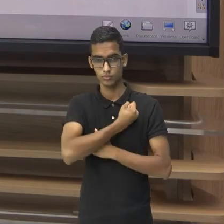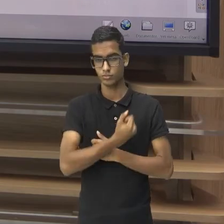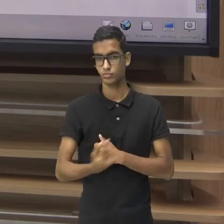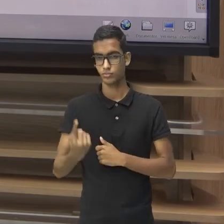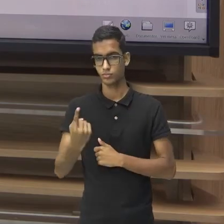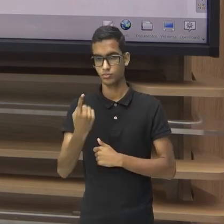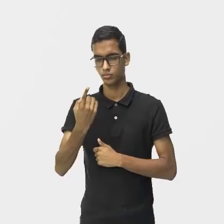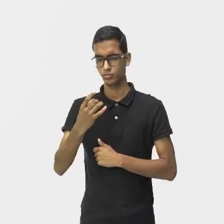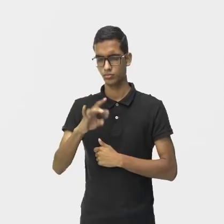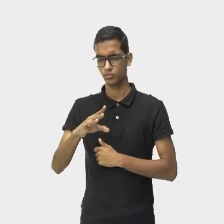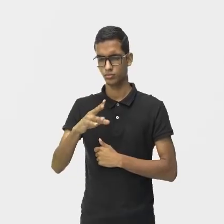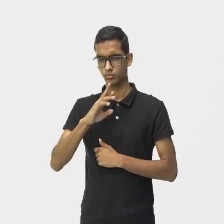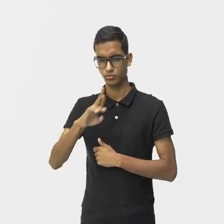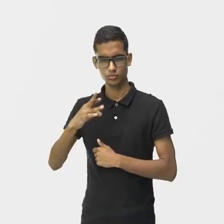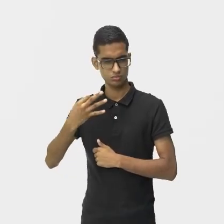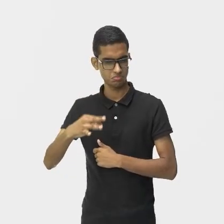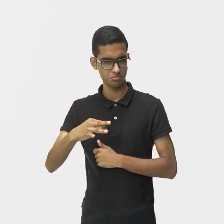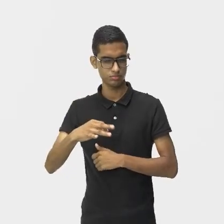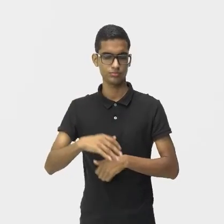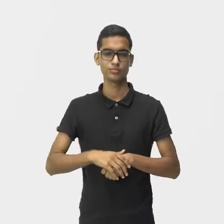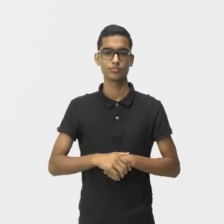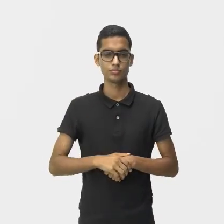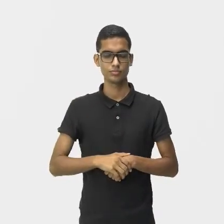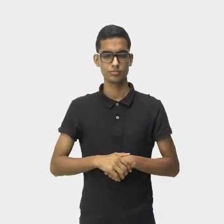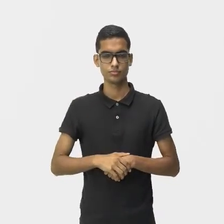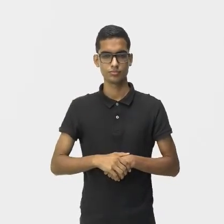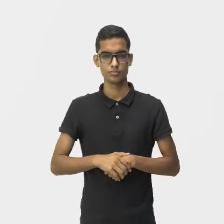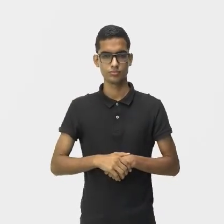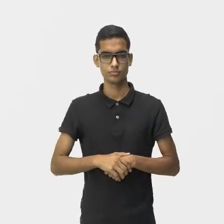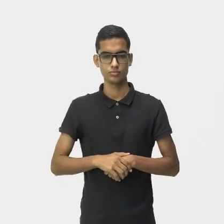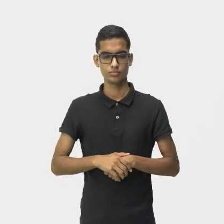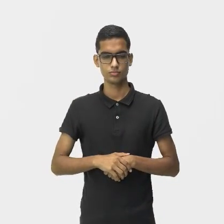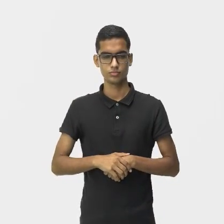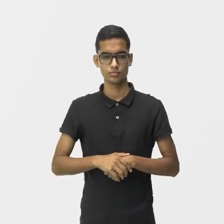para confirmarmos? A letra A diz o seguinte: